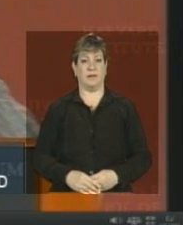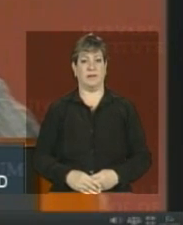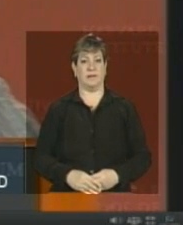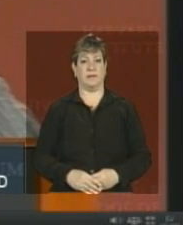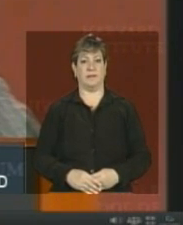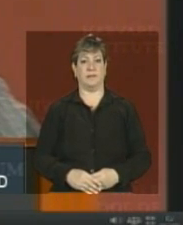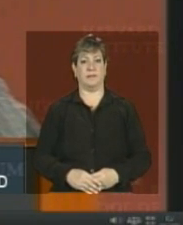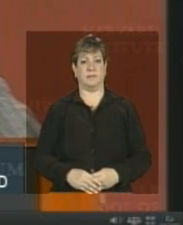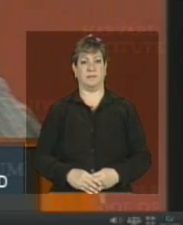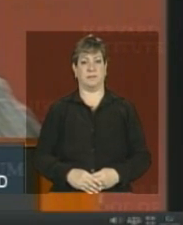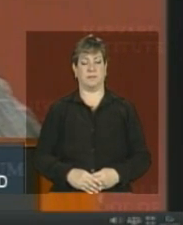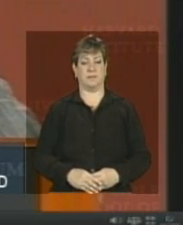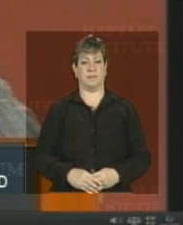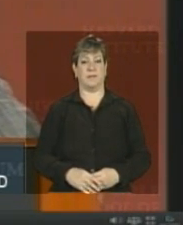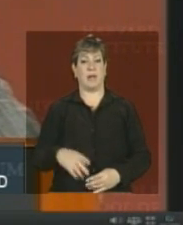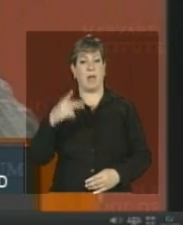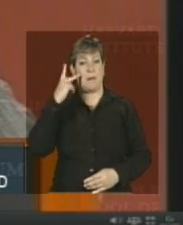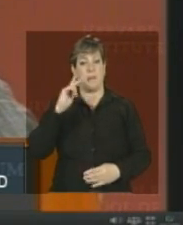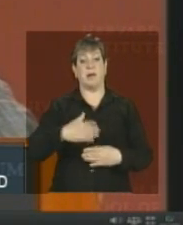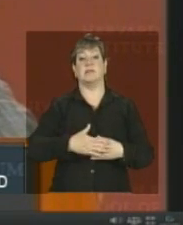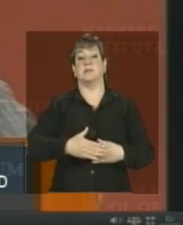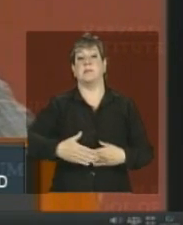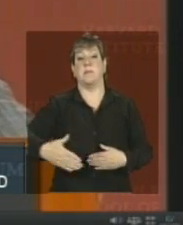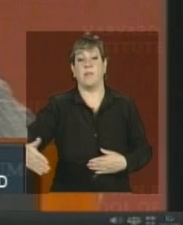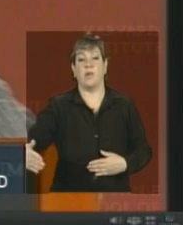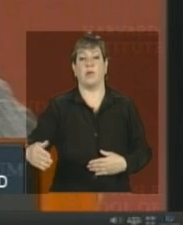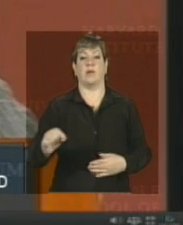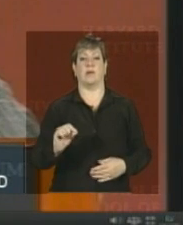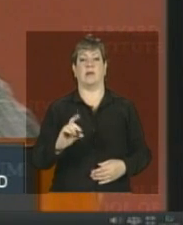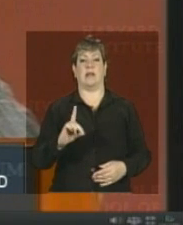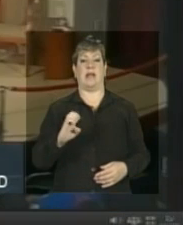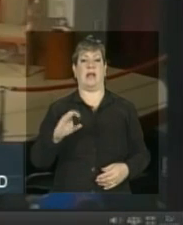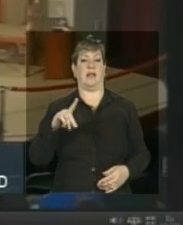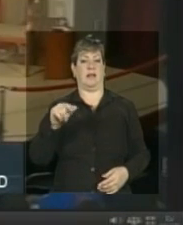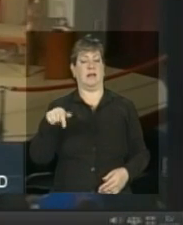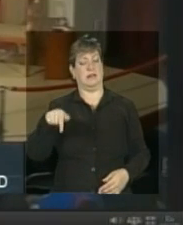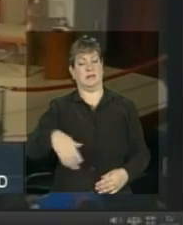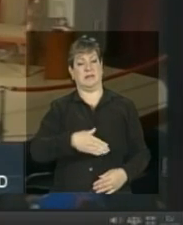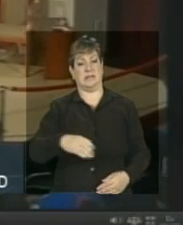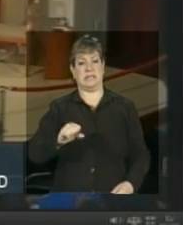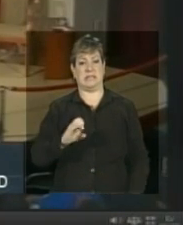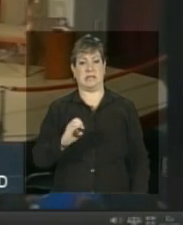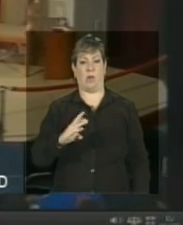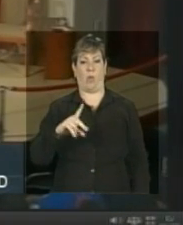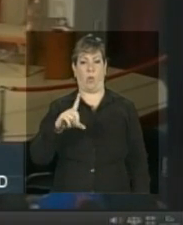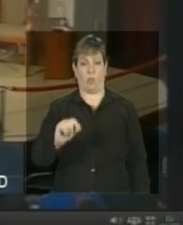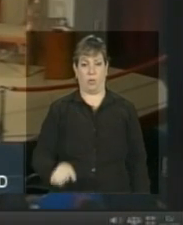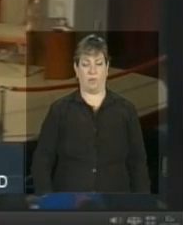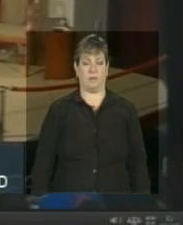saudável para as próximas décadas neste século.